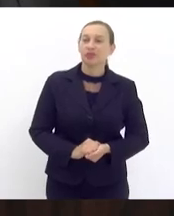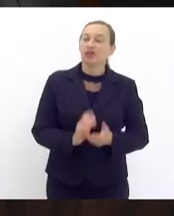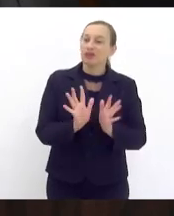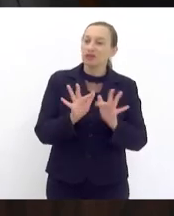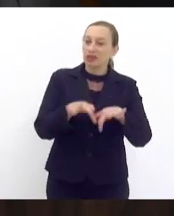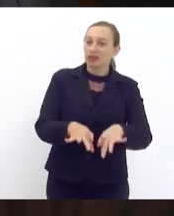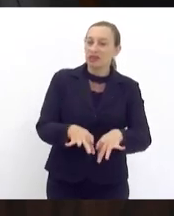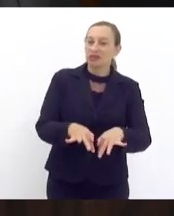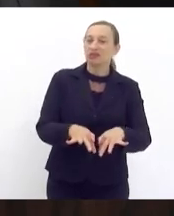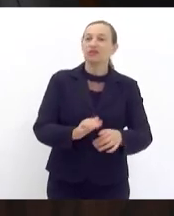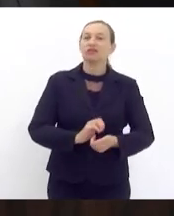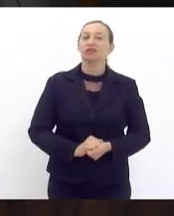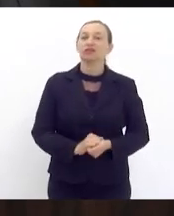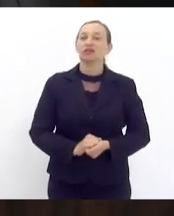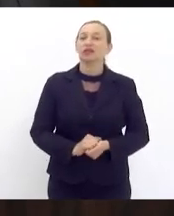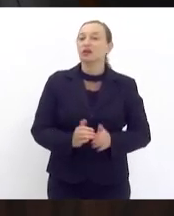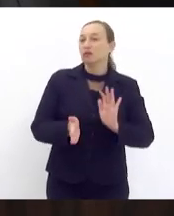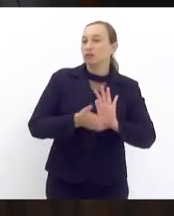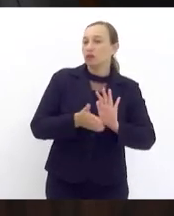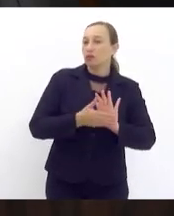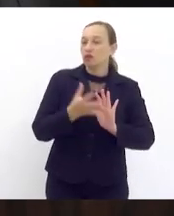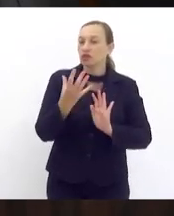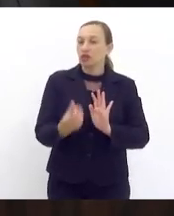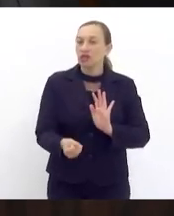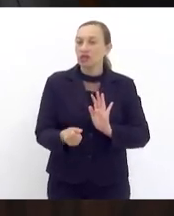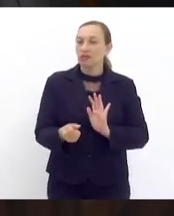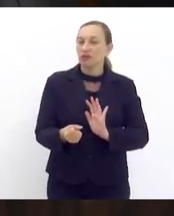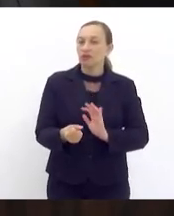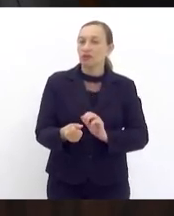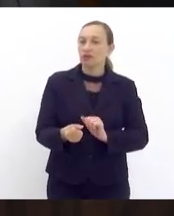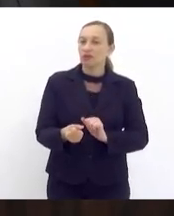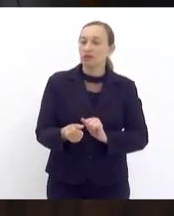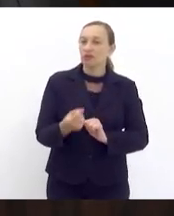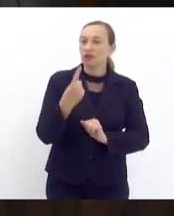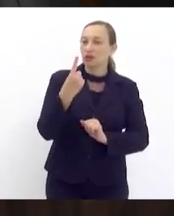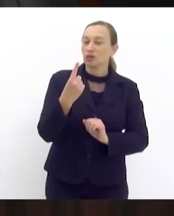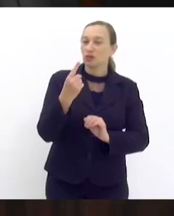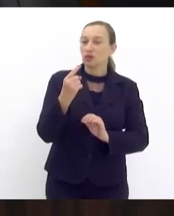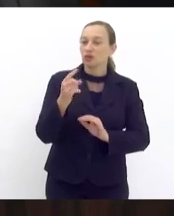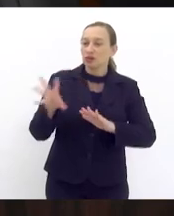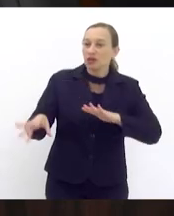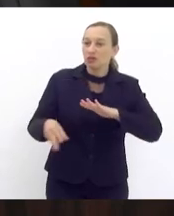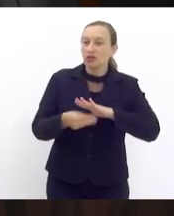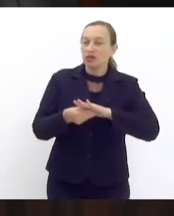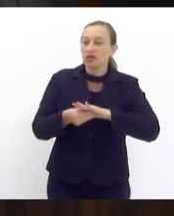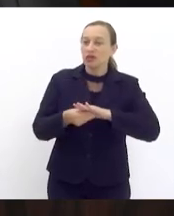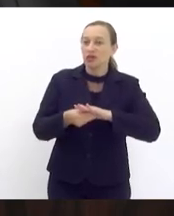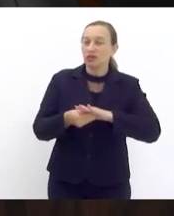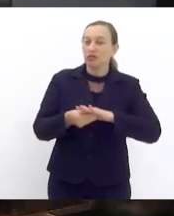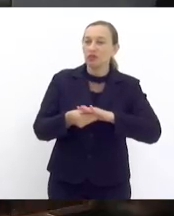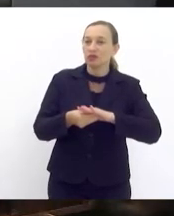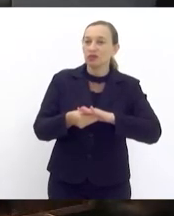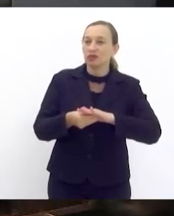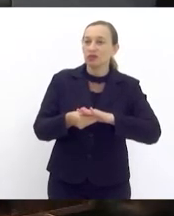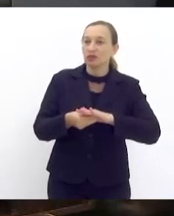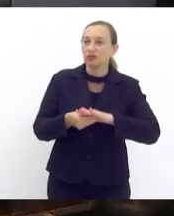discussão apresente propósito de receber uma Emenda pela ordem